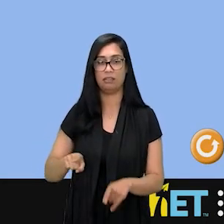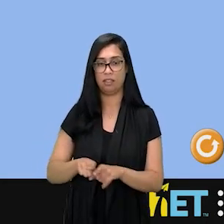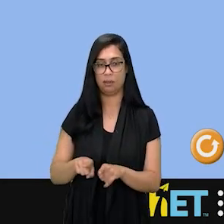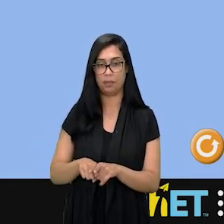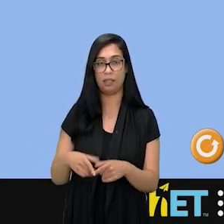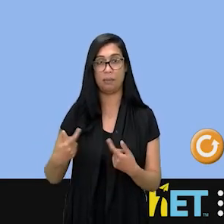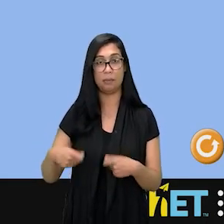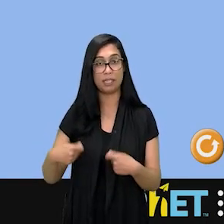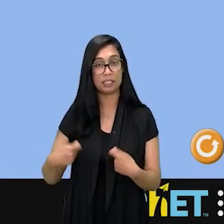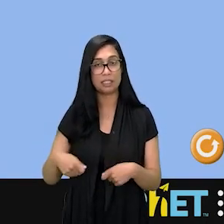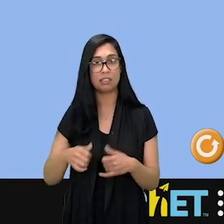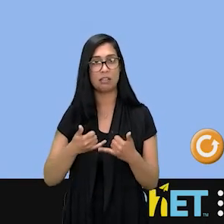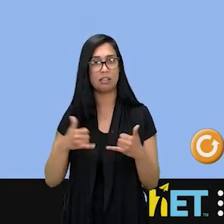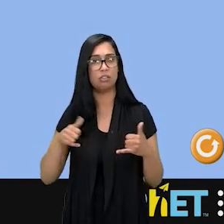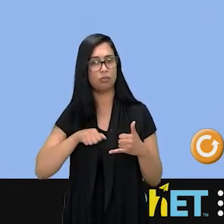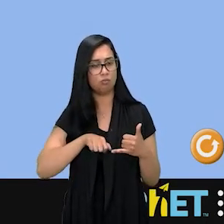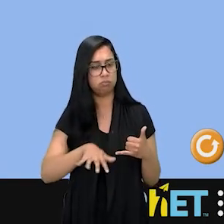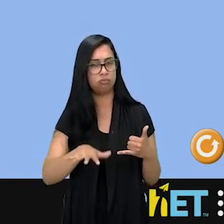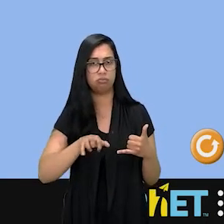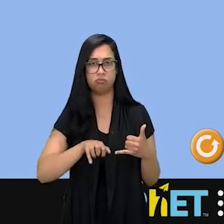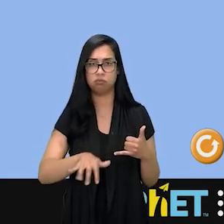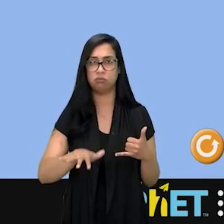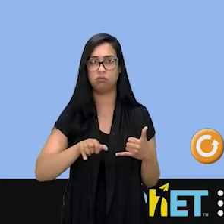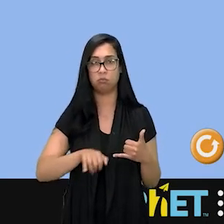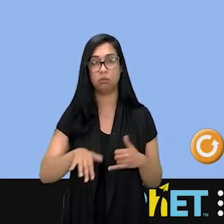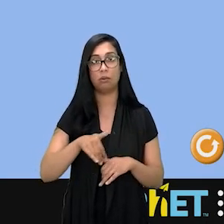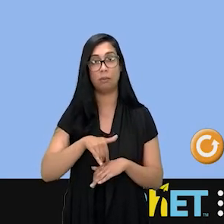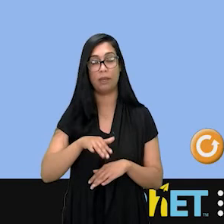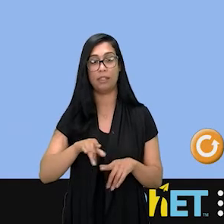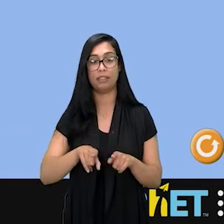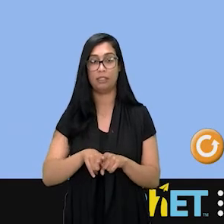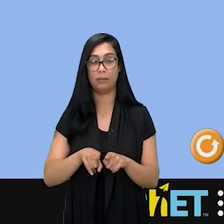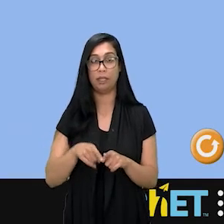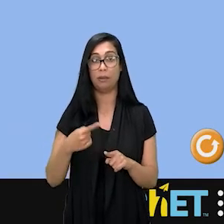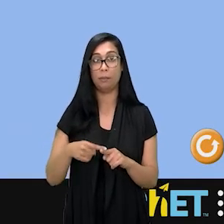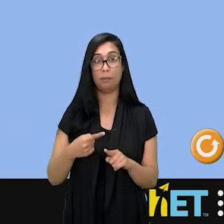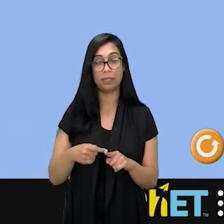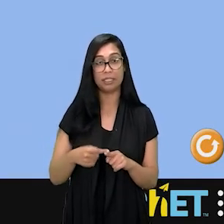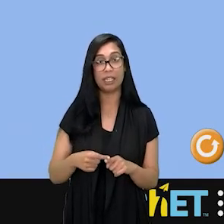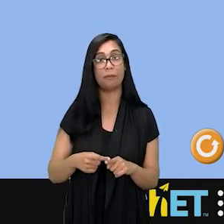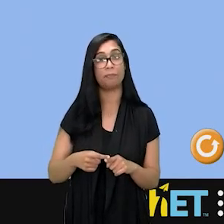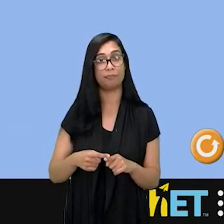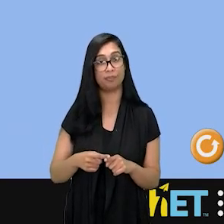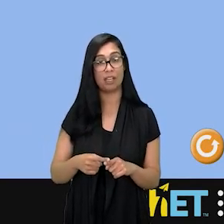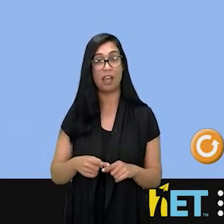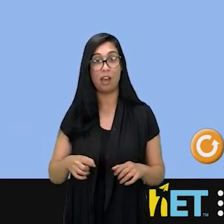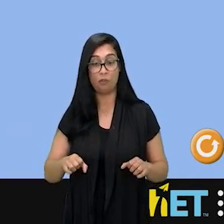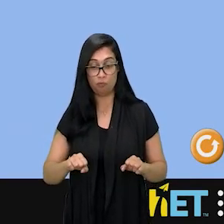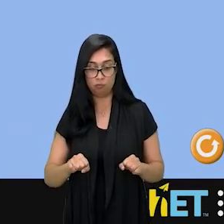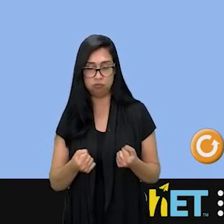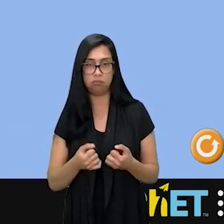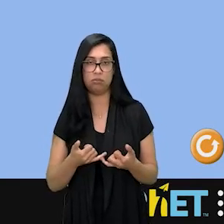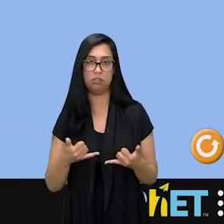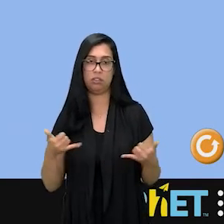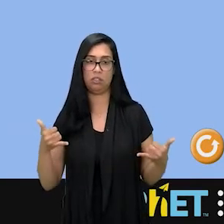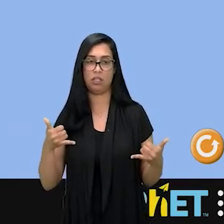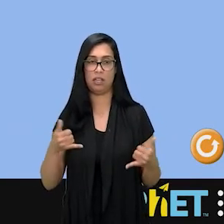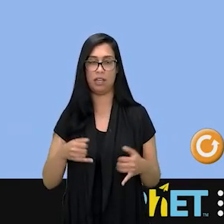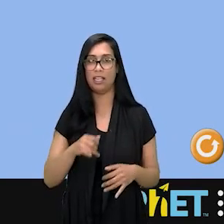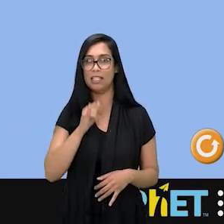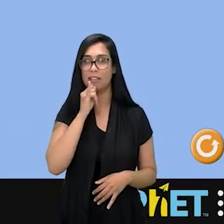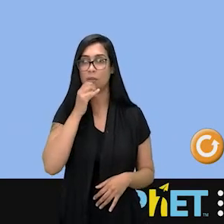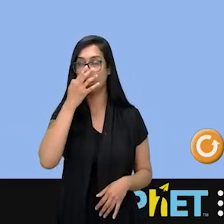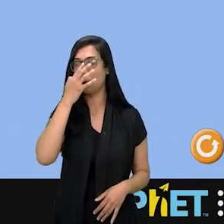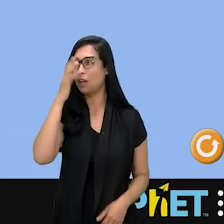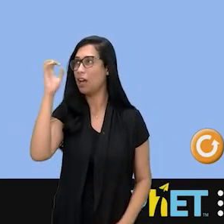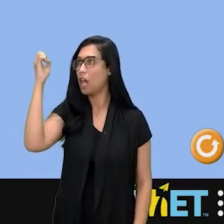lá. Tá vendo? Então, ó, de novo, a tensão elétrica, ela vai mudando, tá vendo? Ó, o brilho da lâmpada fica menor, né?